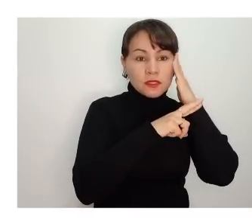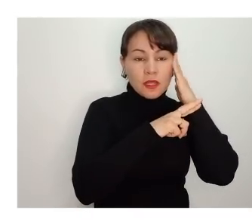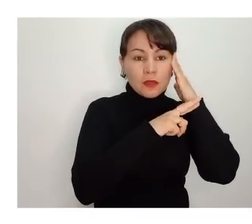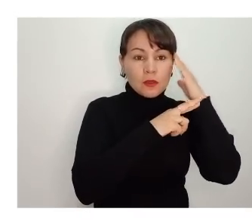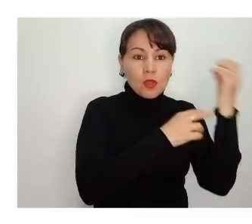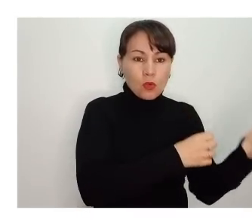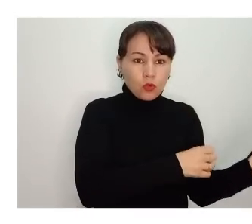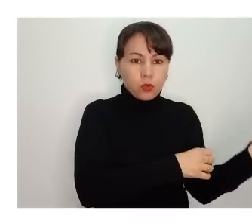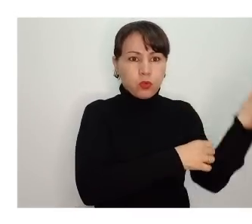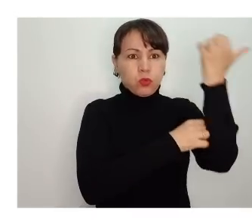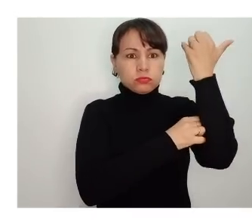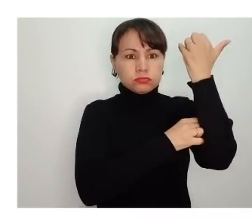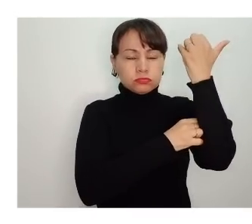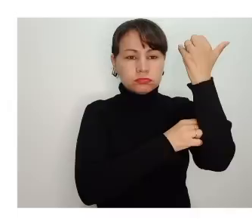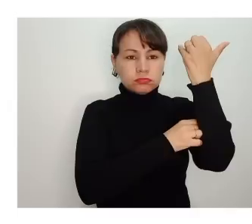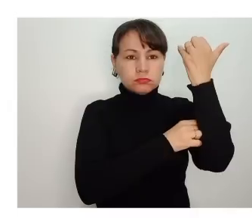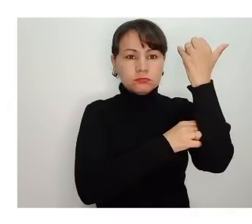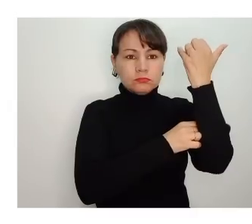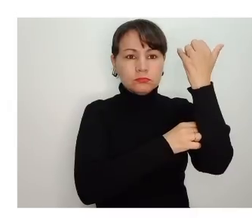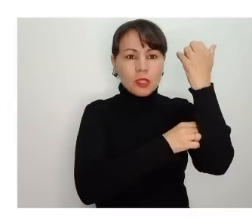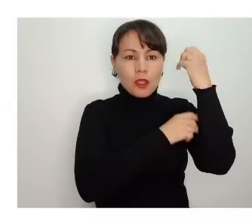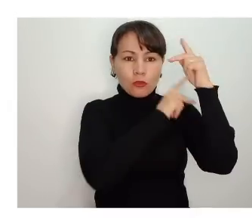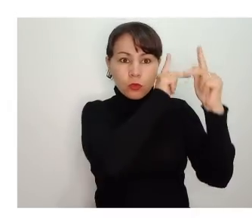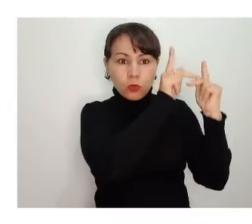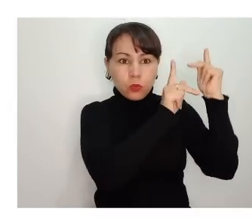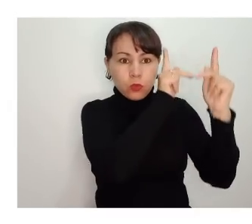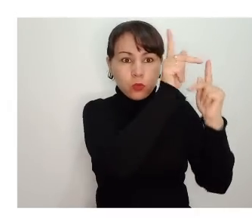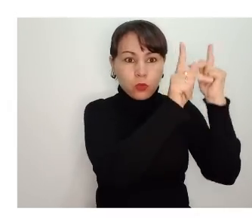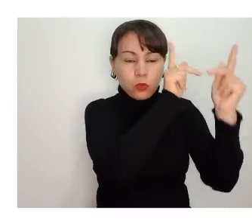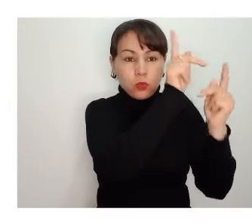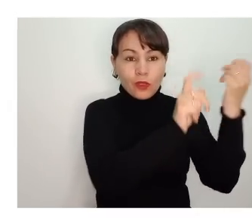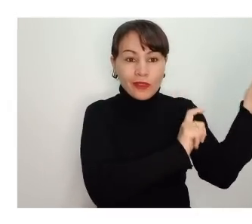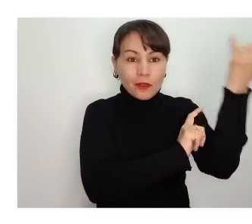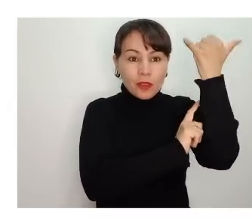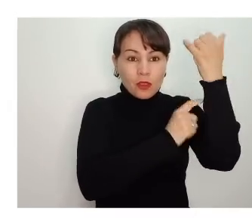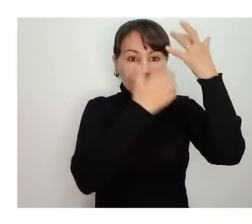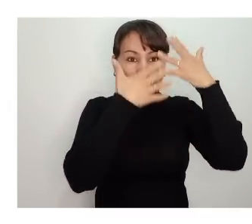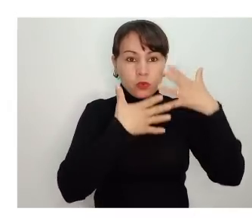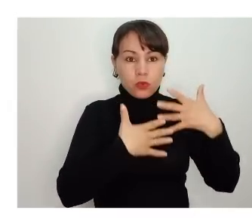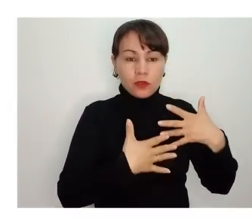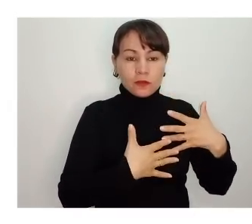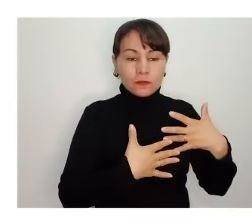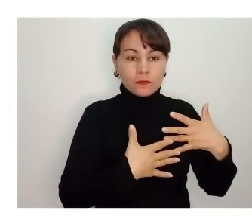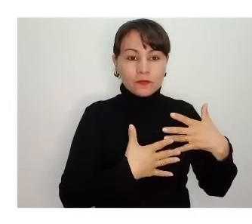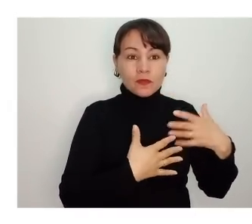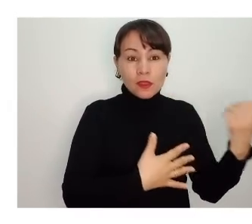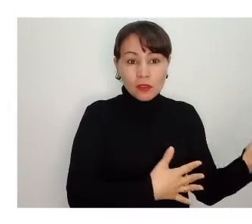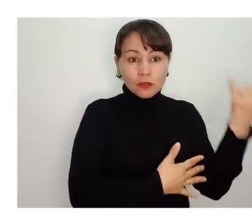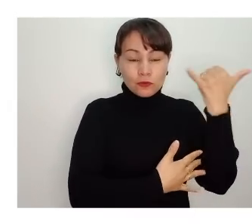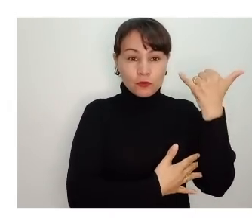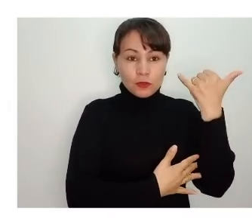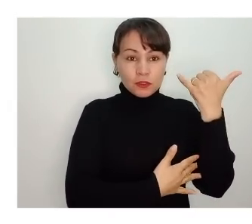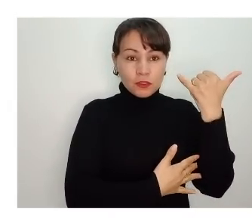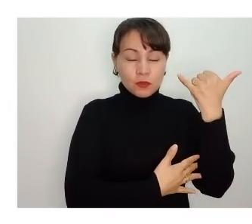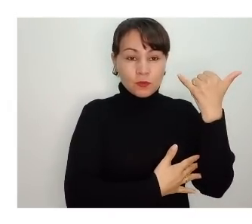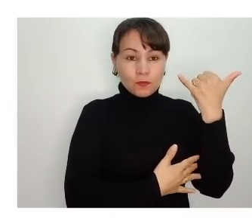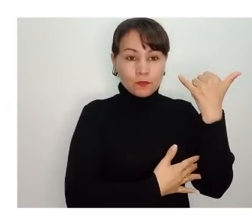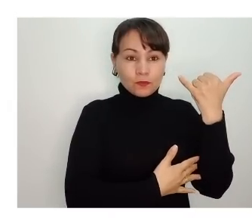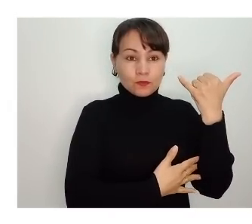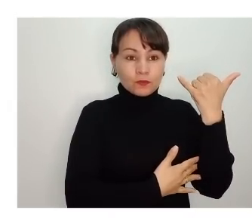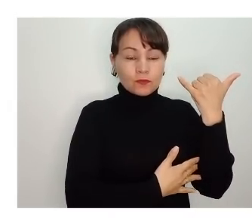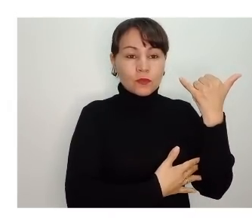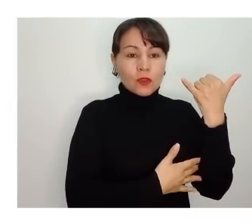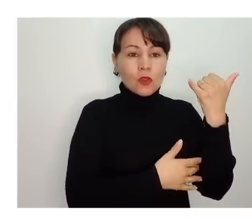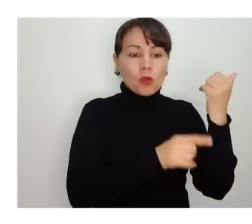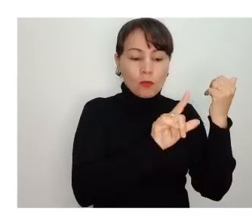o neurônio, quando ele recebe uma informação, ele processa essa informação no seu corpo, e essa informação, quando ela